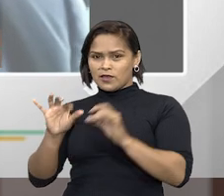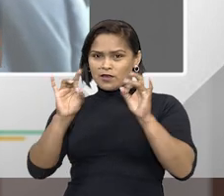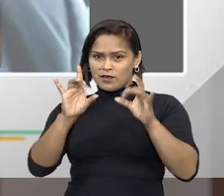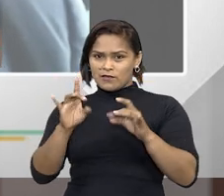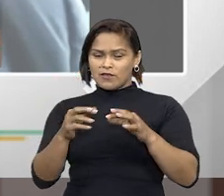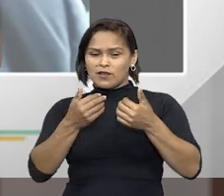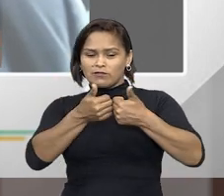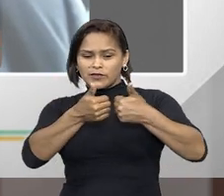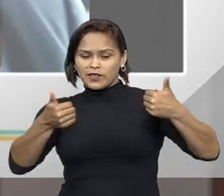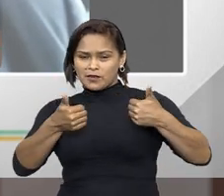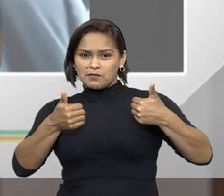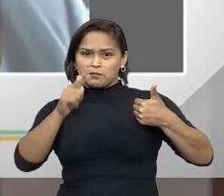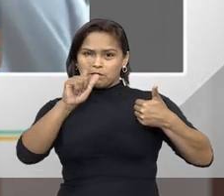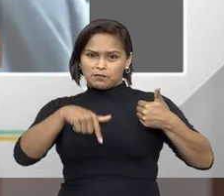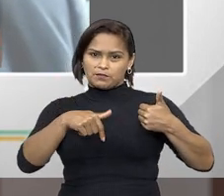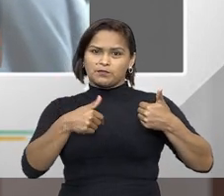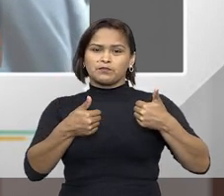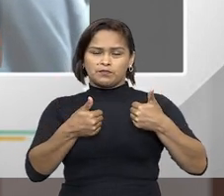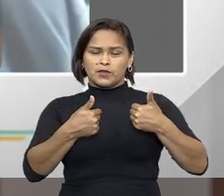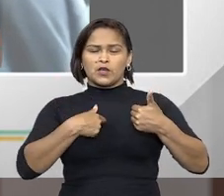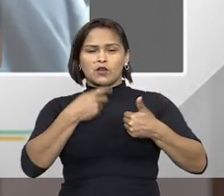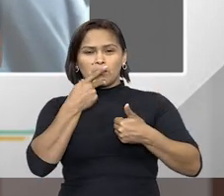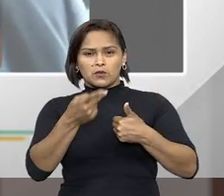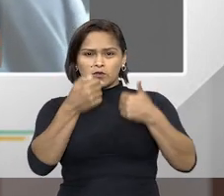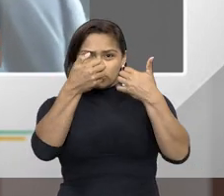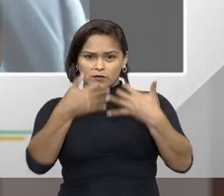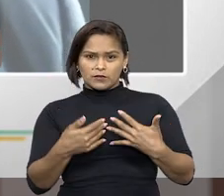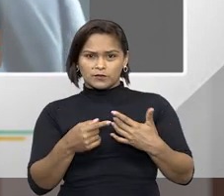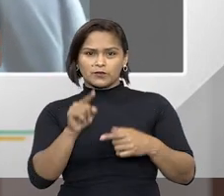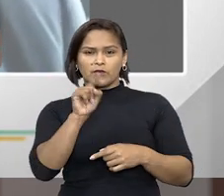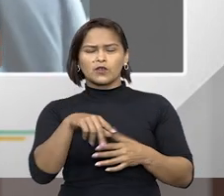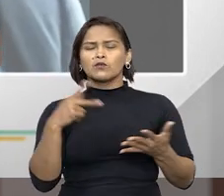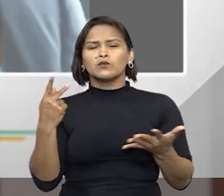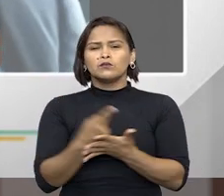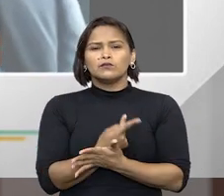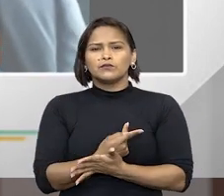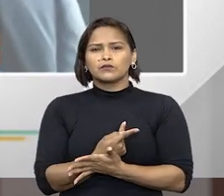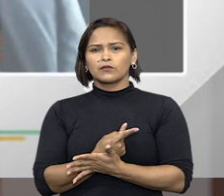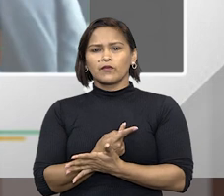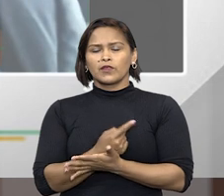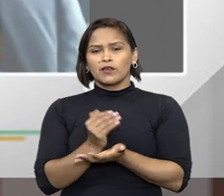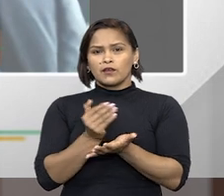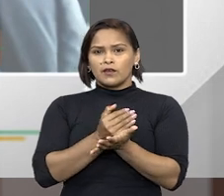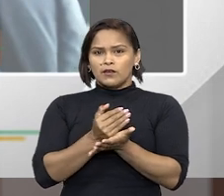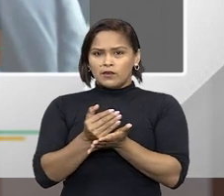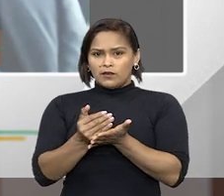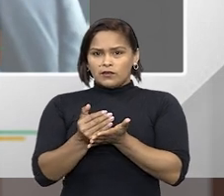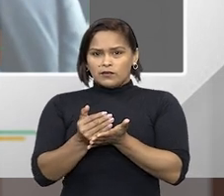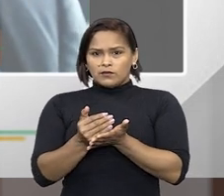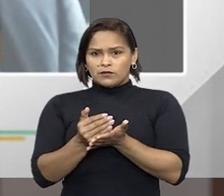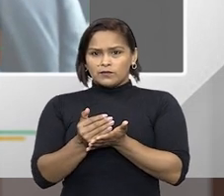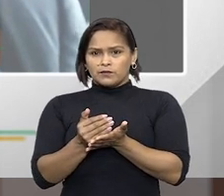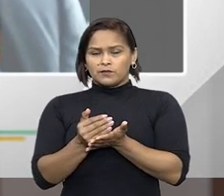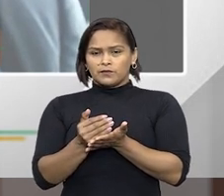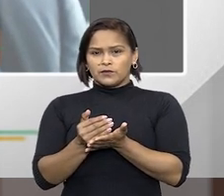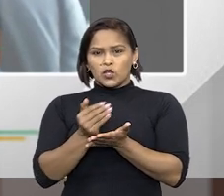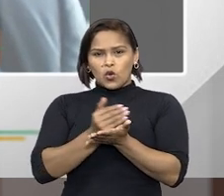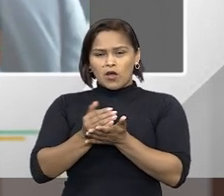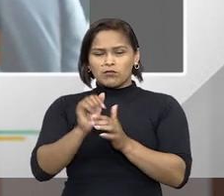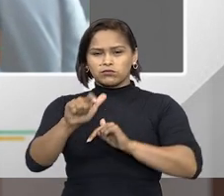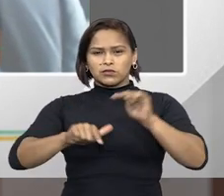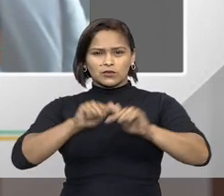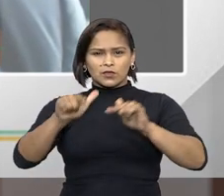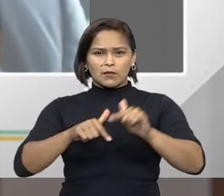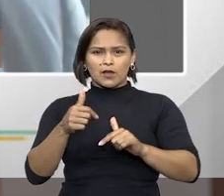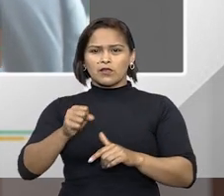desdobramento, como já foi dito, o que aconteceu é que no início das atividades do Superior